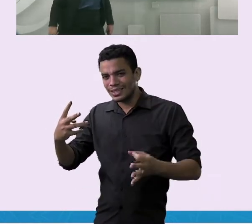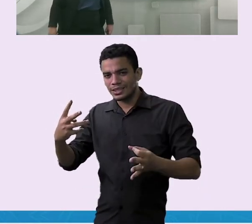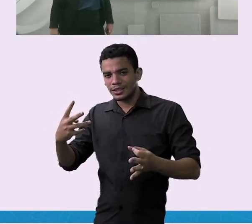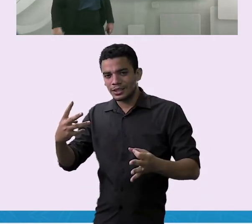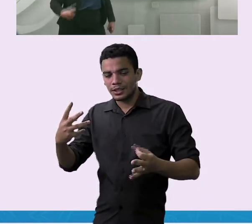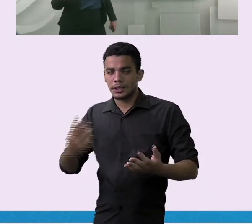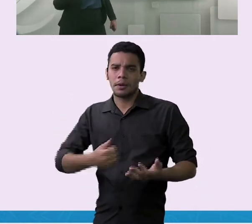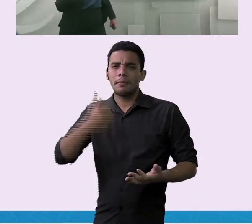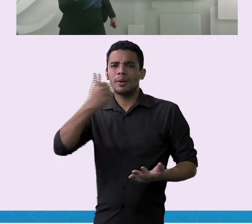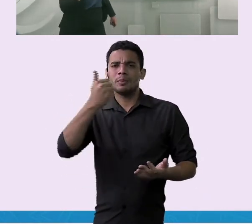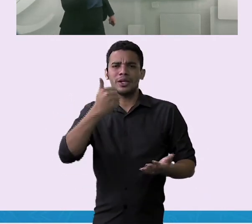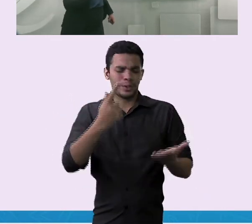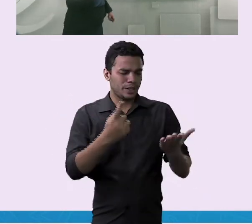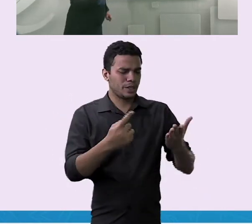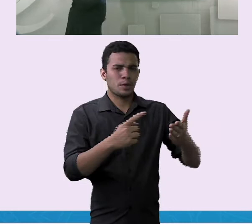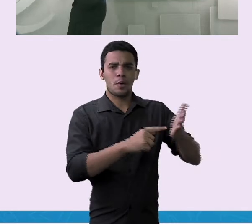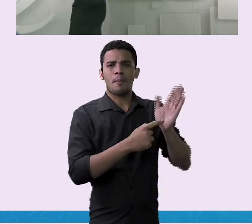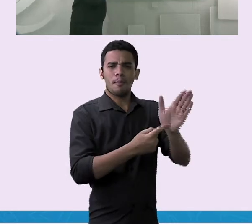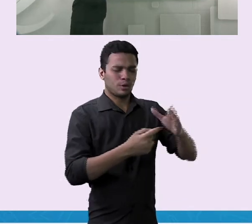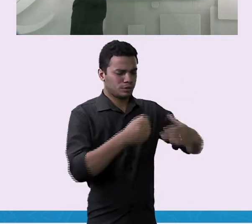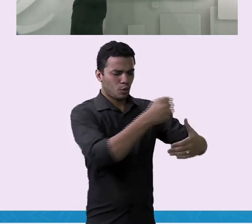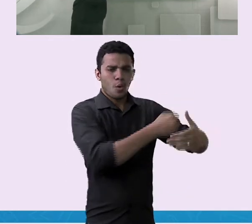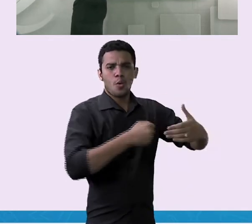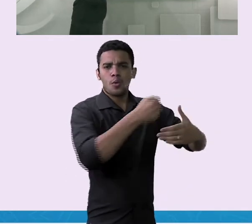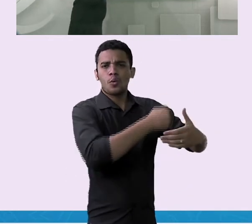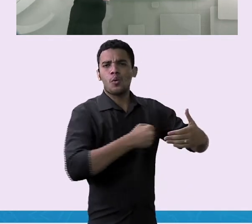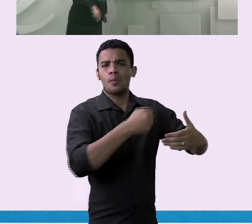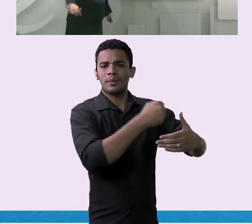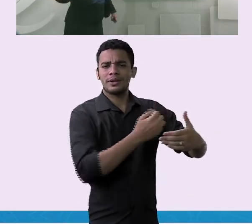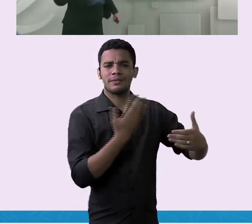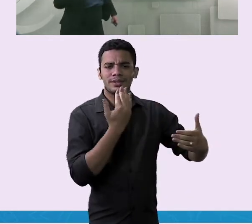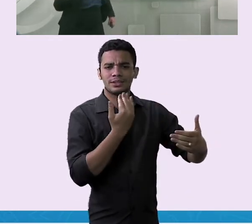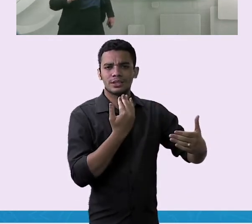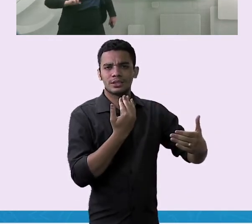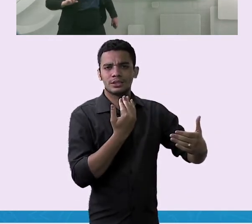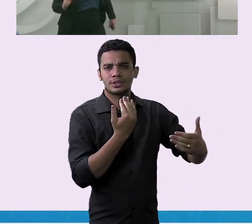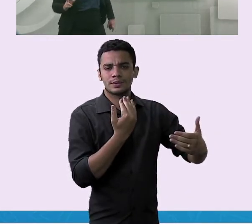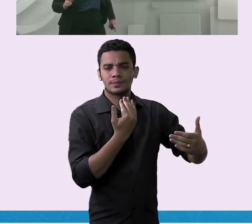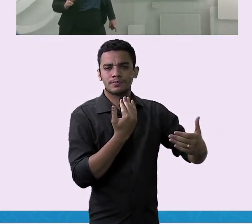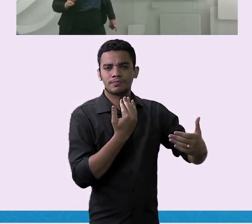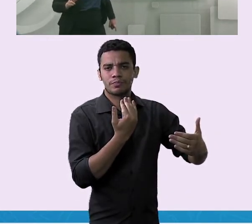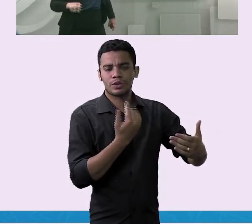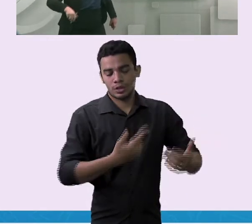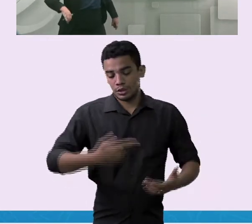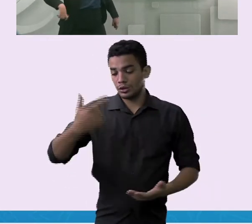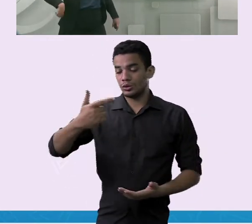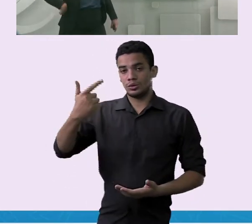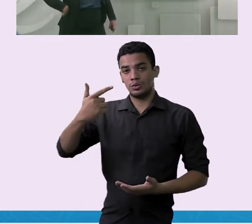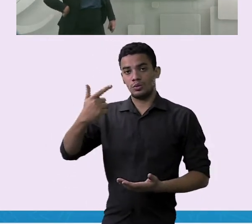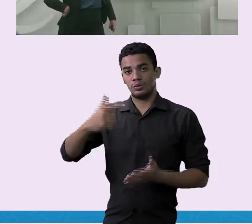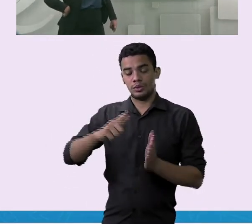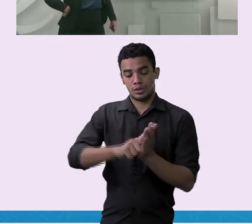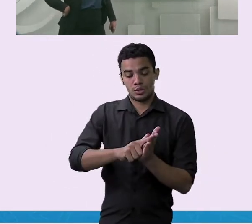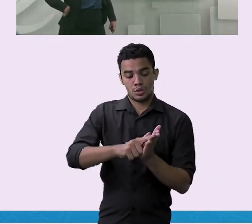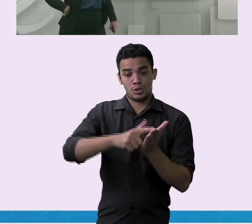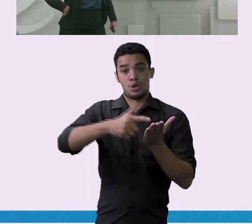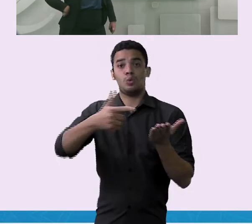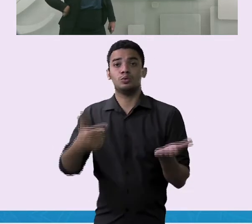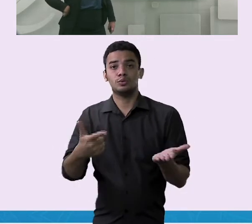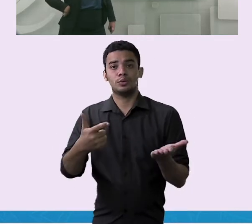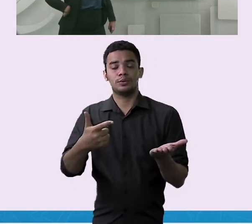culinária? Não. Ele é uma notícia? Também não. Ou ele é um